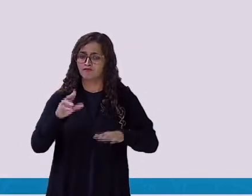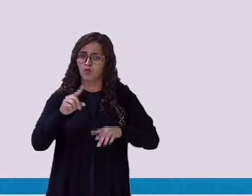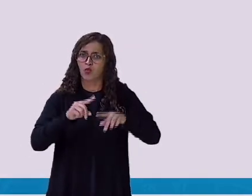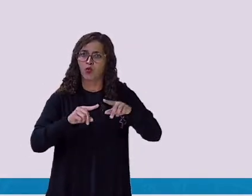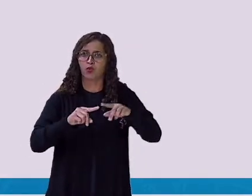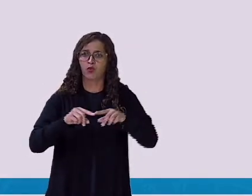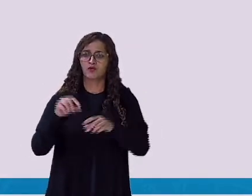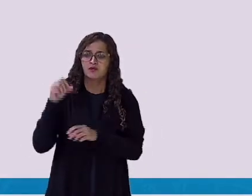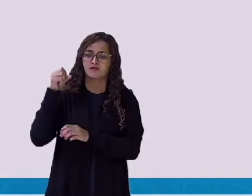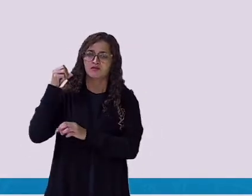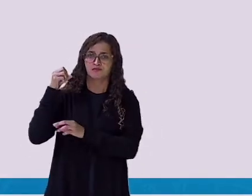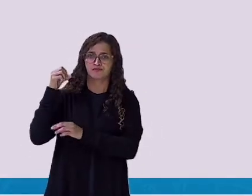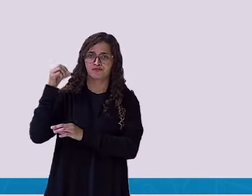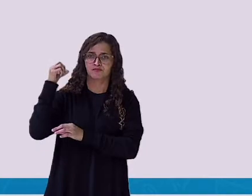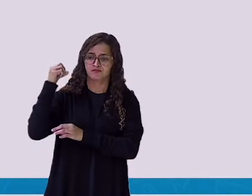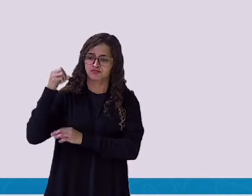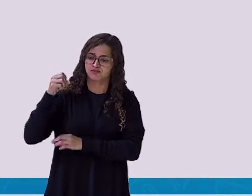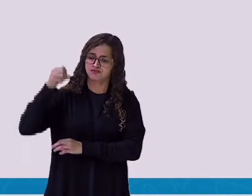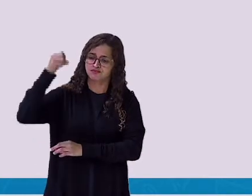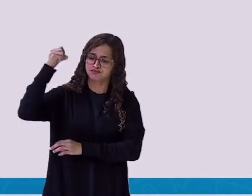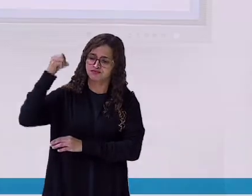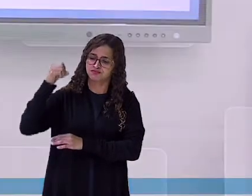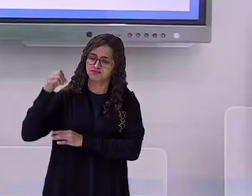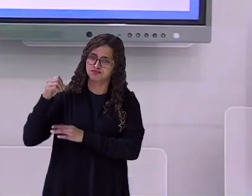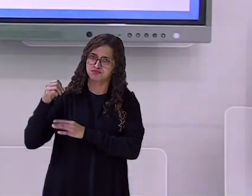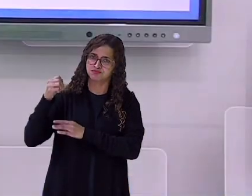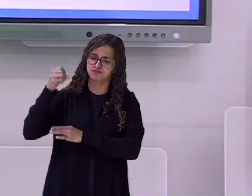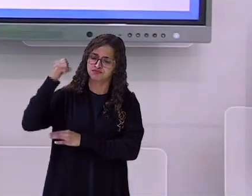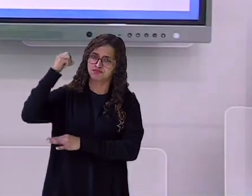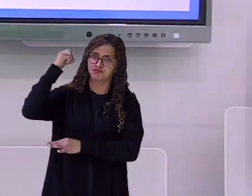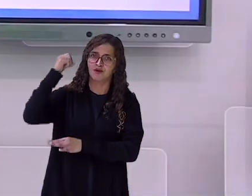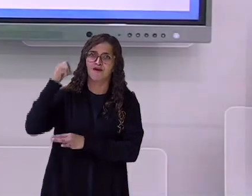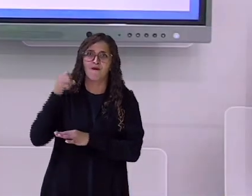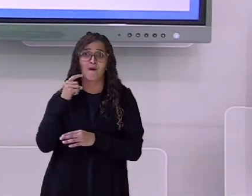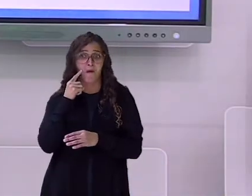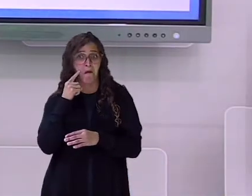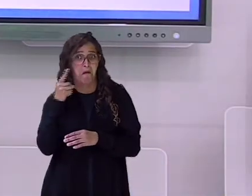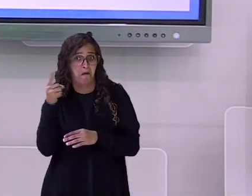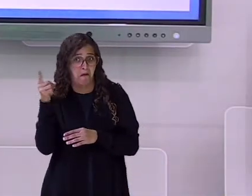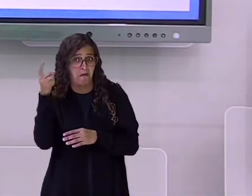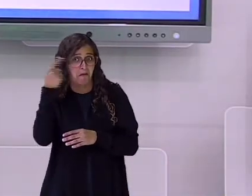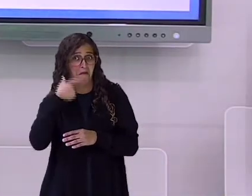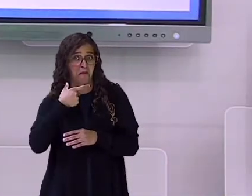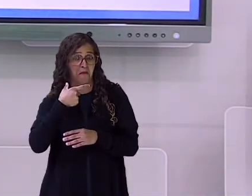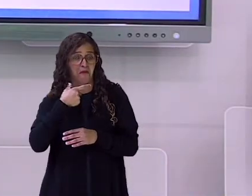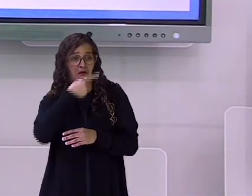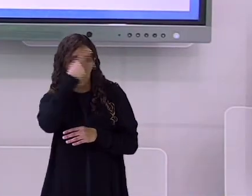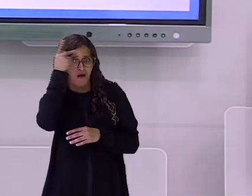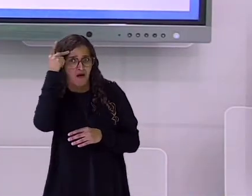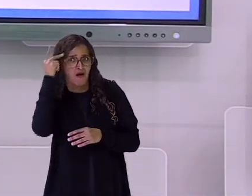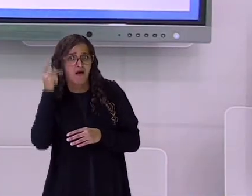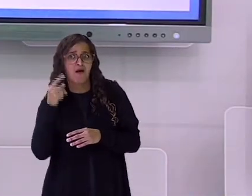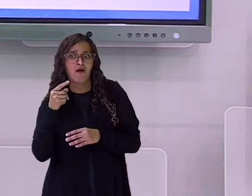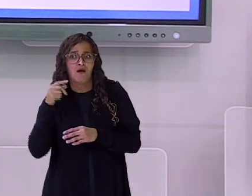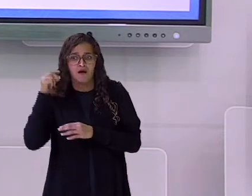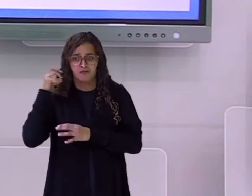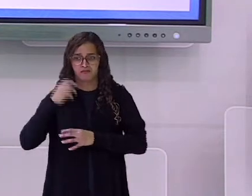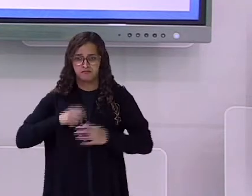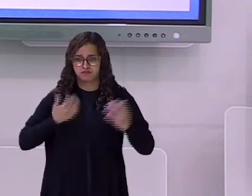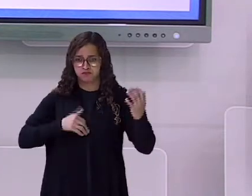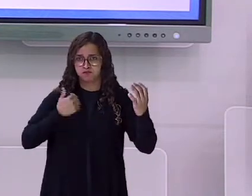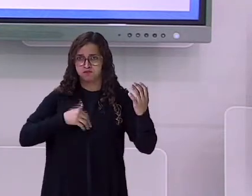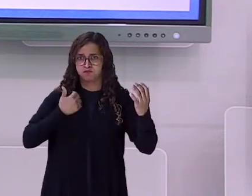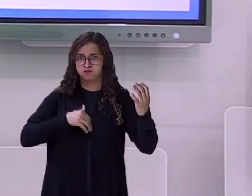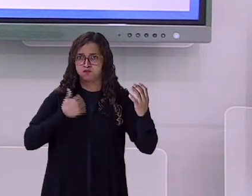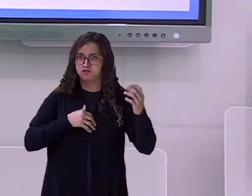com outras partes do corpo. Eu já vi um musicista tocando guitarra de orelha. É estranho? É. Mas